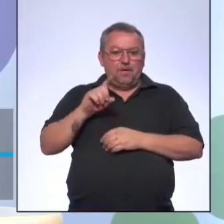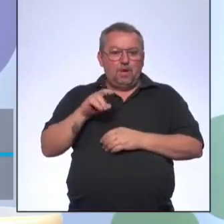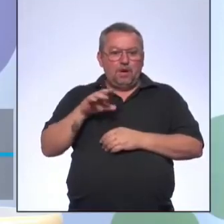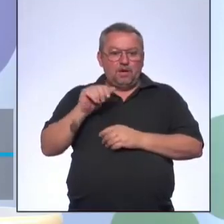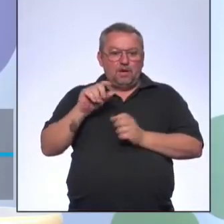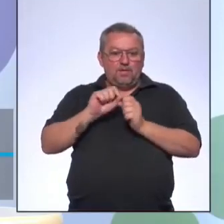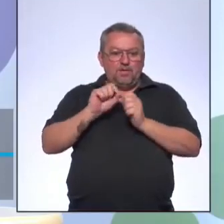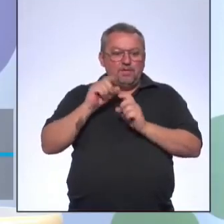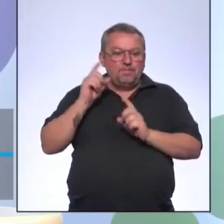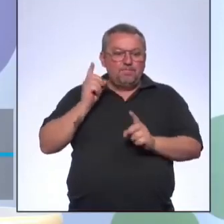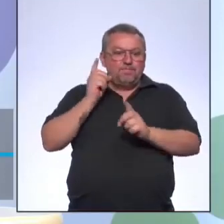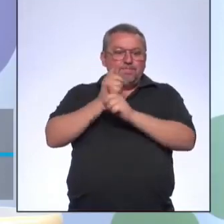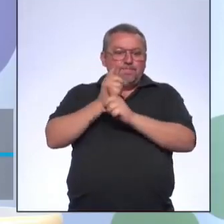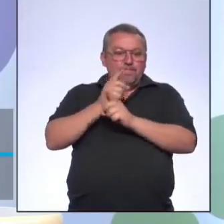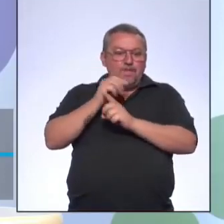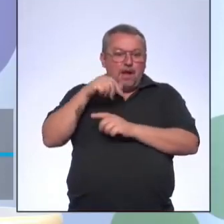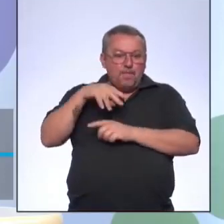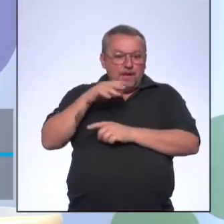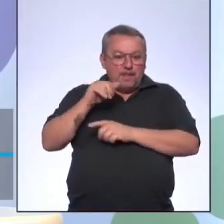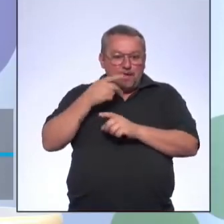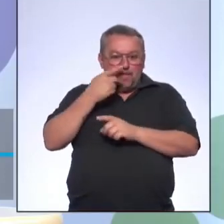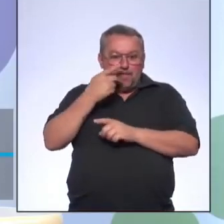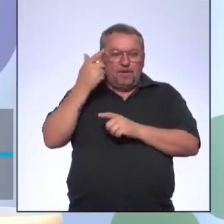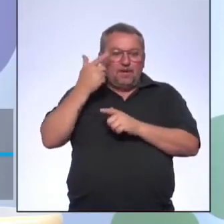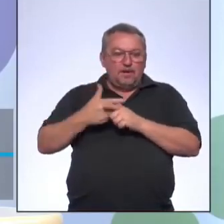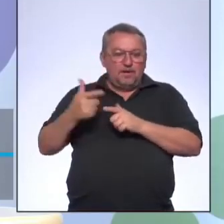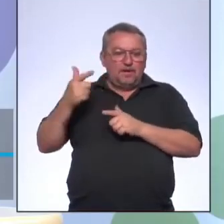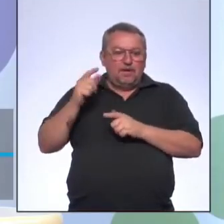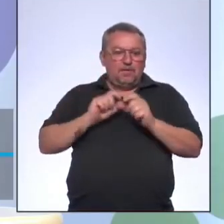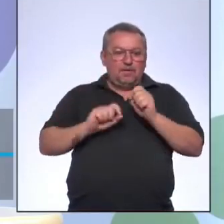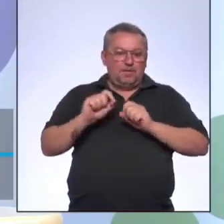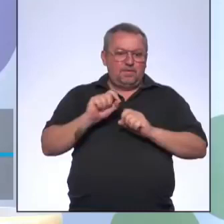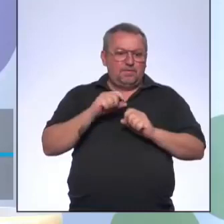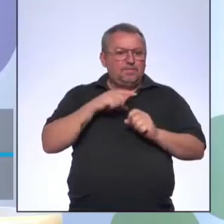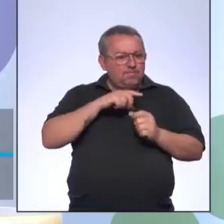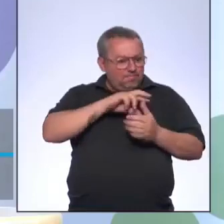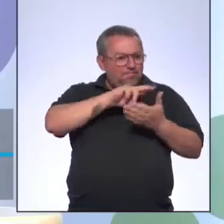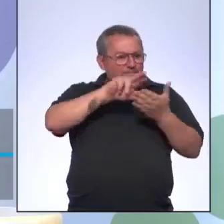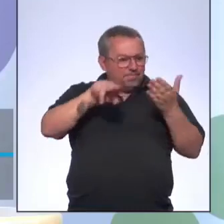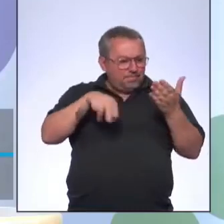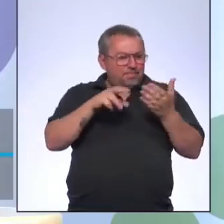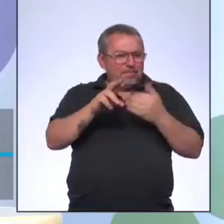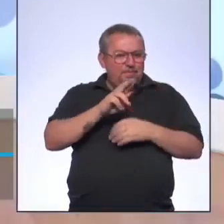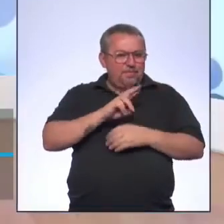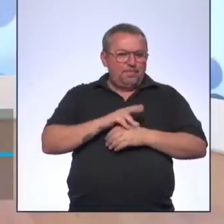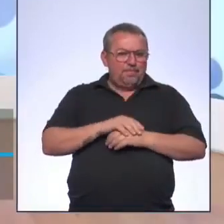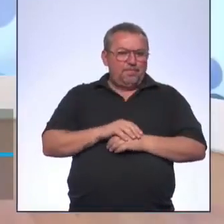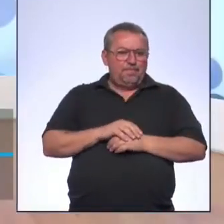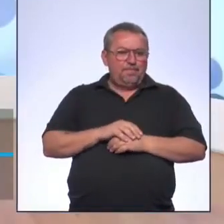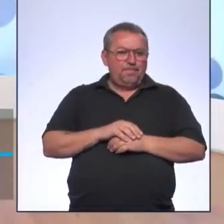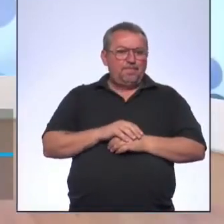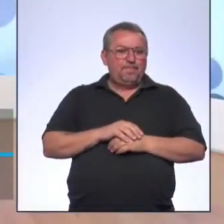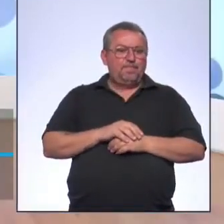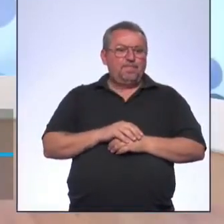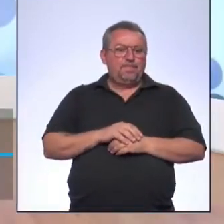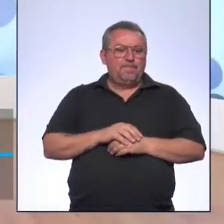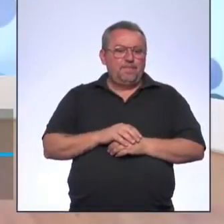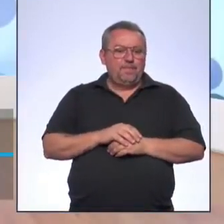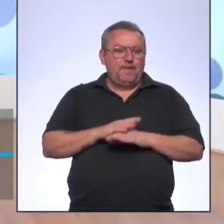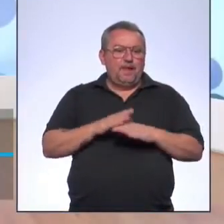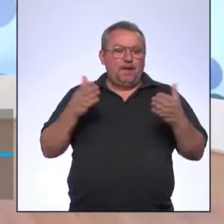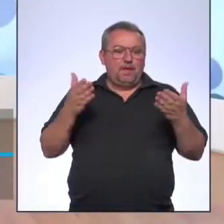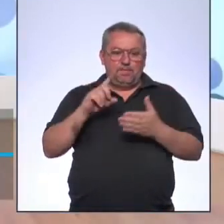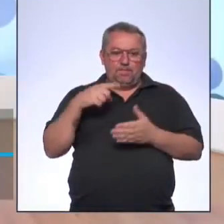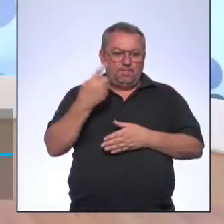fazer descobertas. A Amanda também fala que é sobre o human body. Então, eles estão fazendo... Sim, tá bem ali, né? Nós não